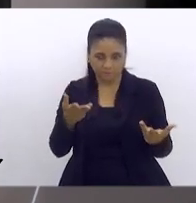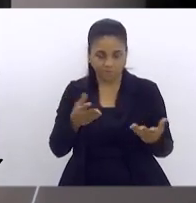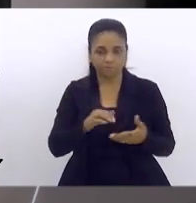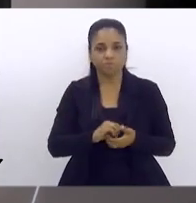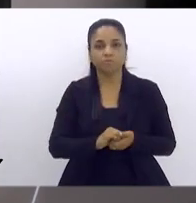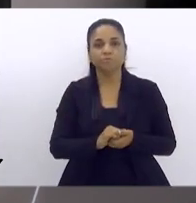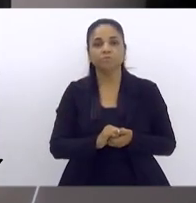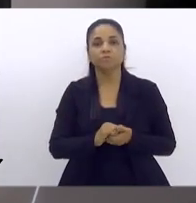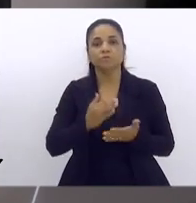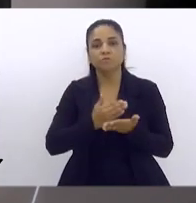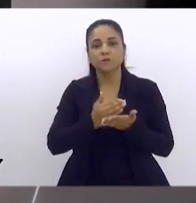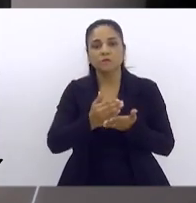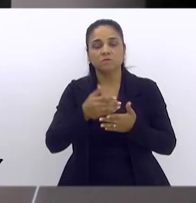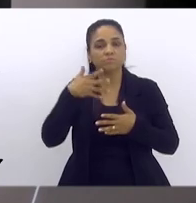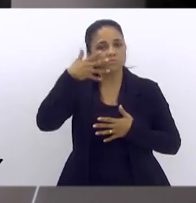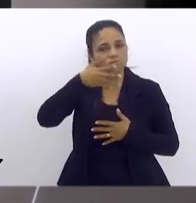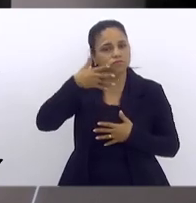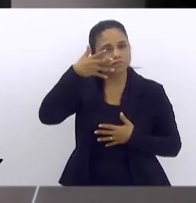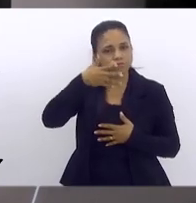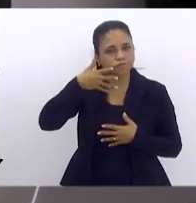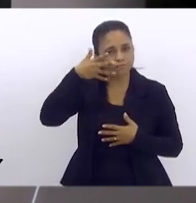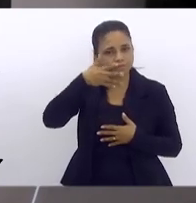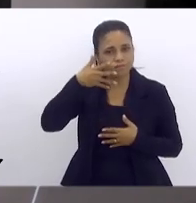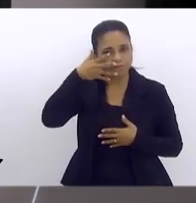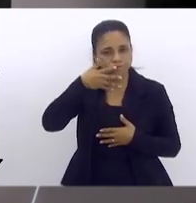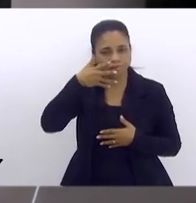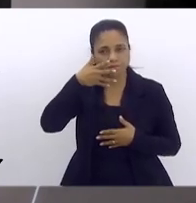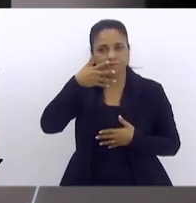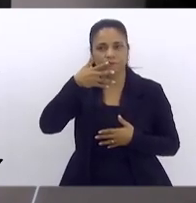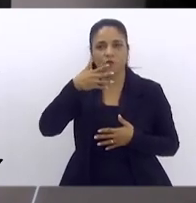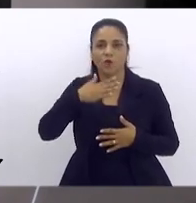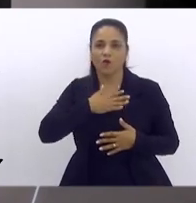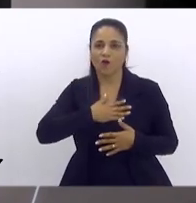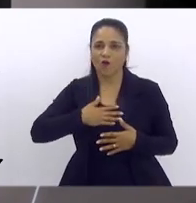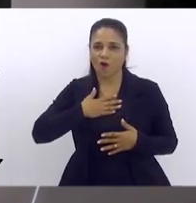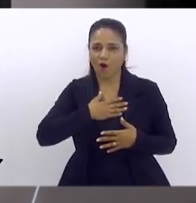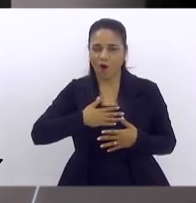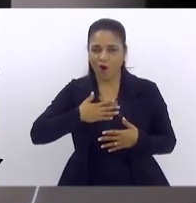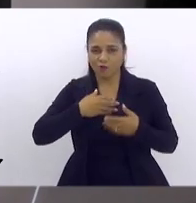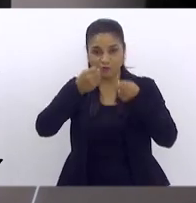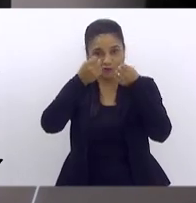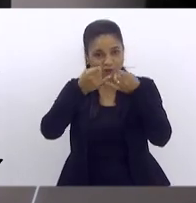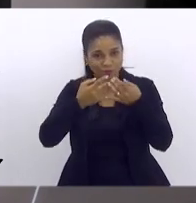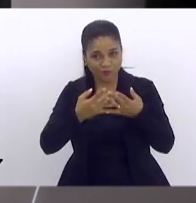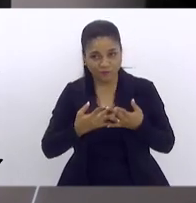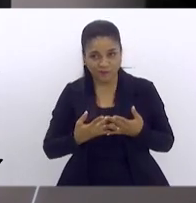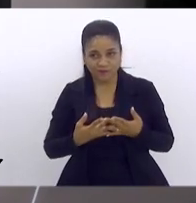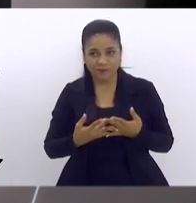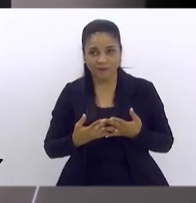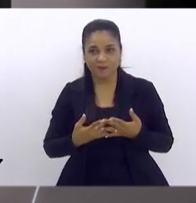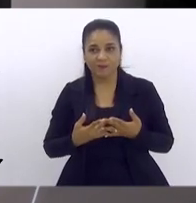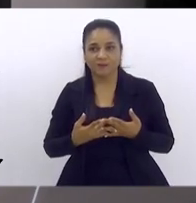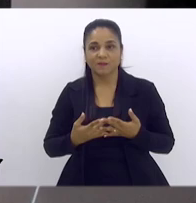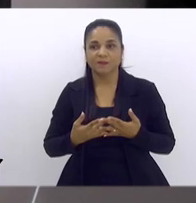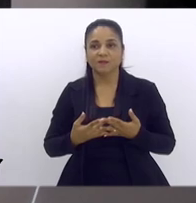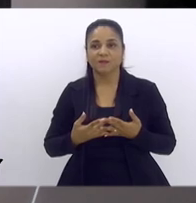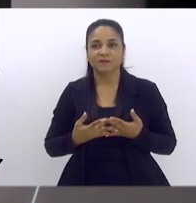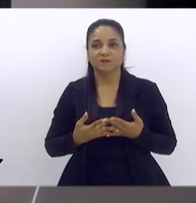para iniciar a minha fala Eu sempre gosto de falar é sobre